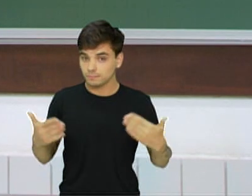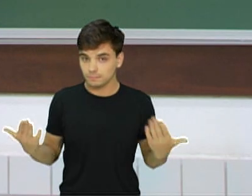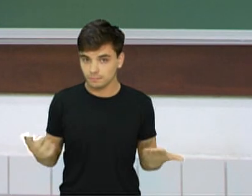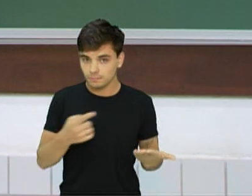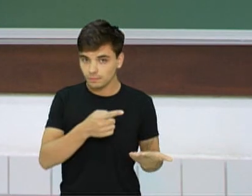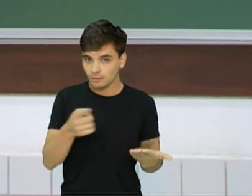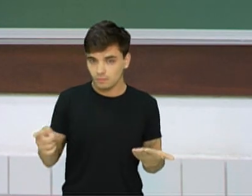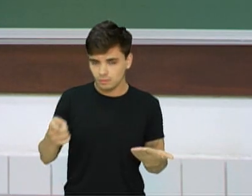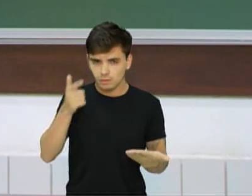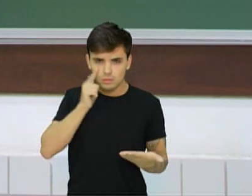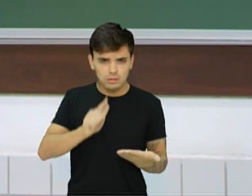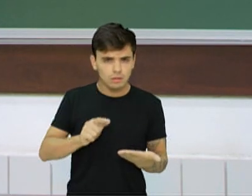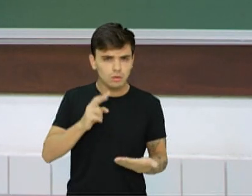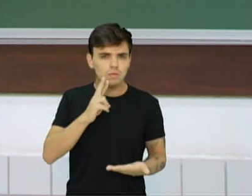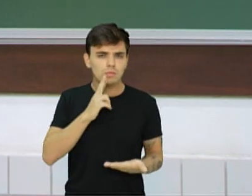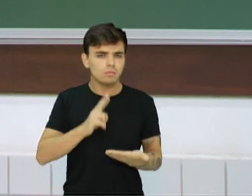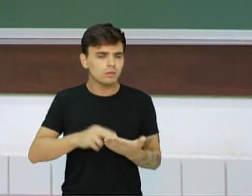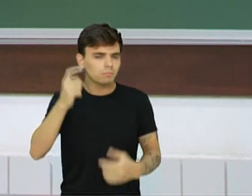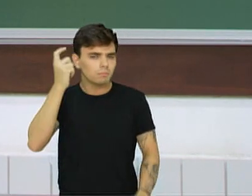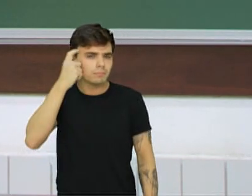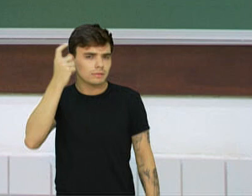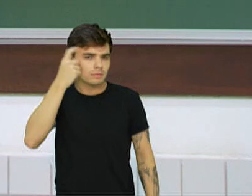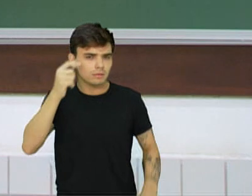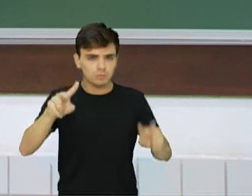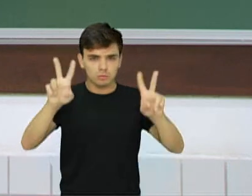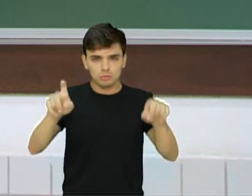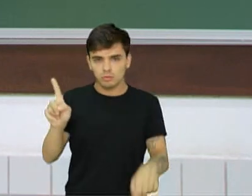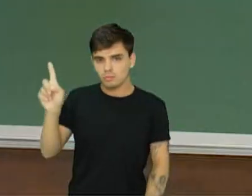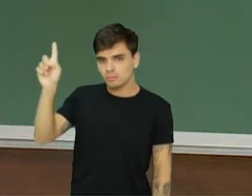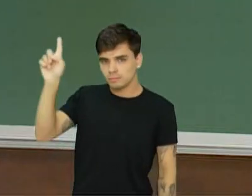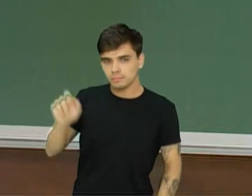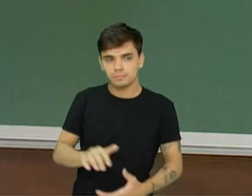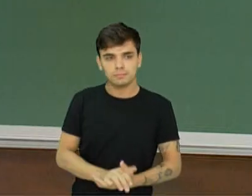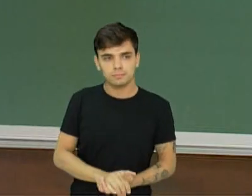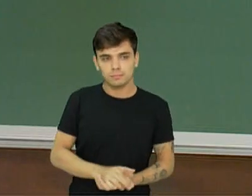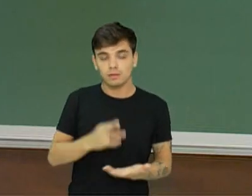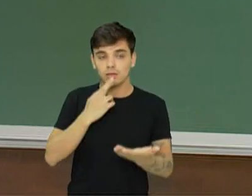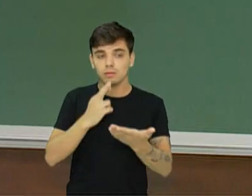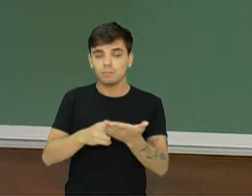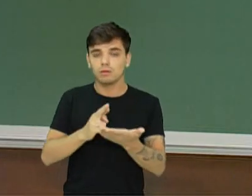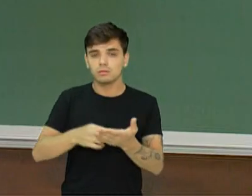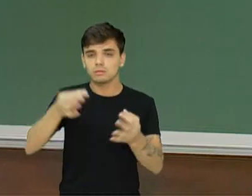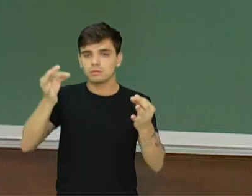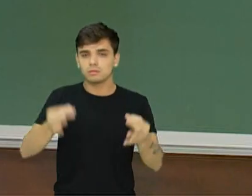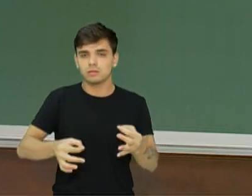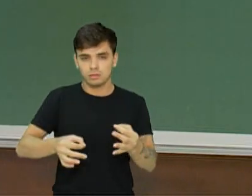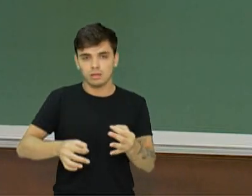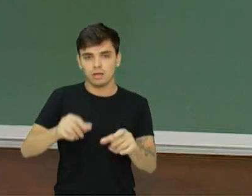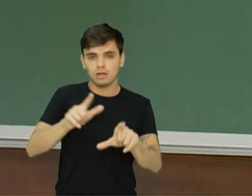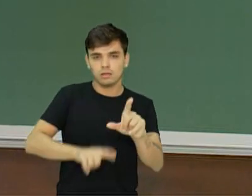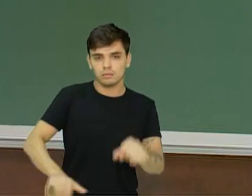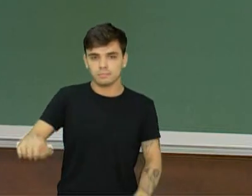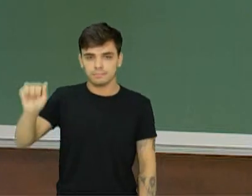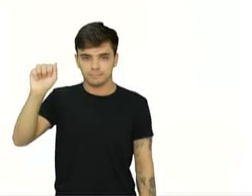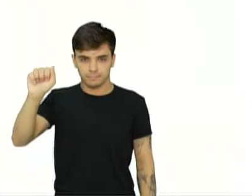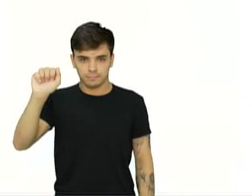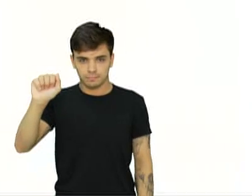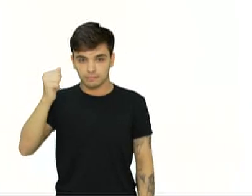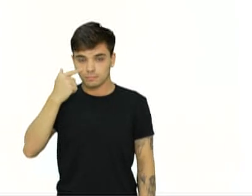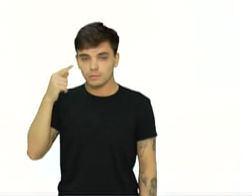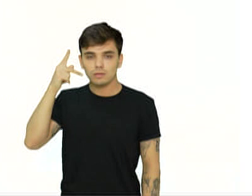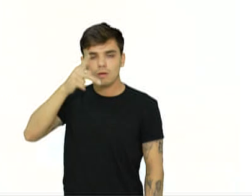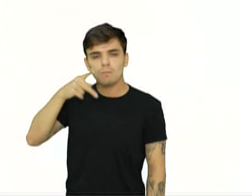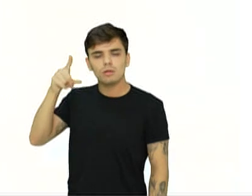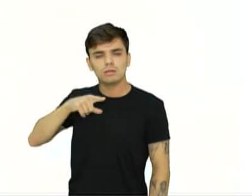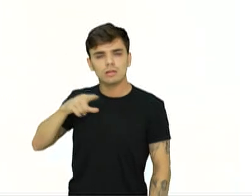E aí, pessoal, conseguiram pensar sobre essa questão aqui? A resposta correta é a alternativa A.